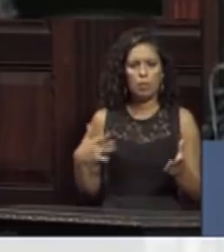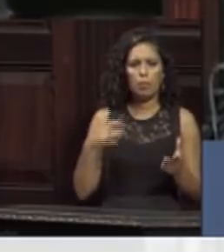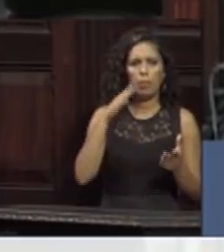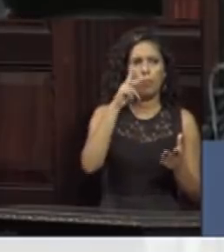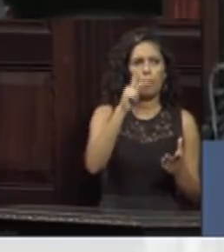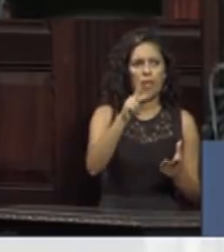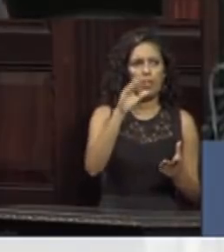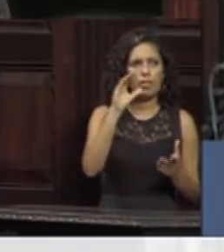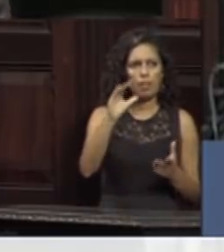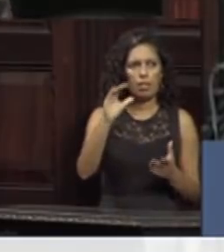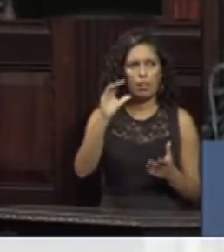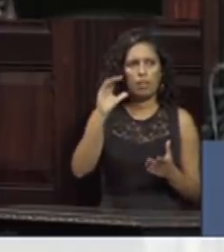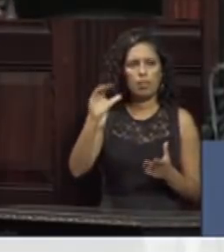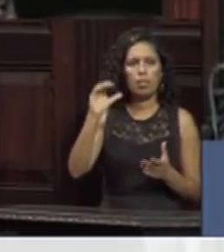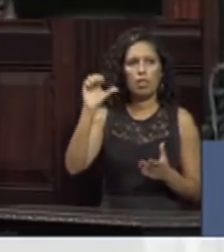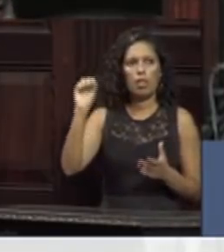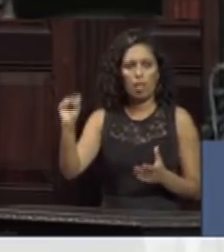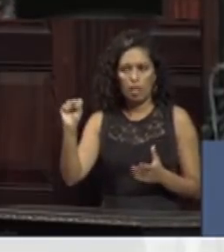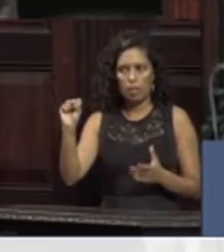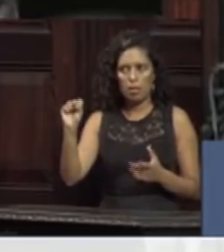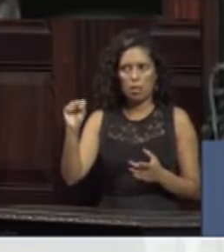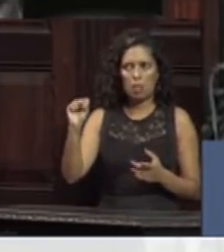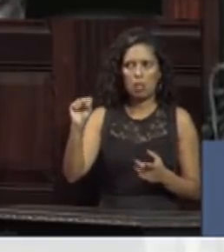na reunião de líderes.